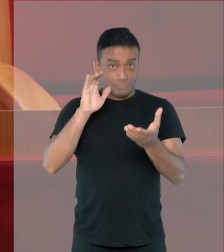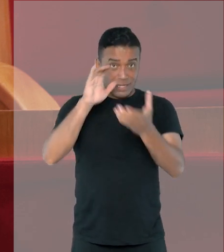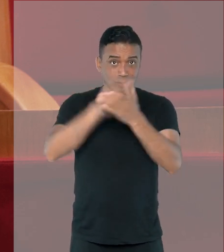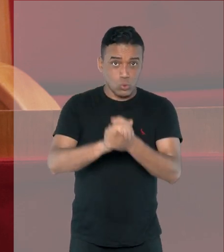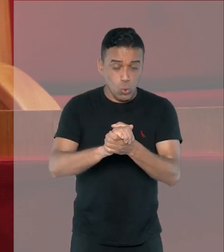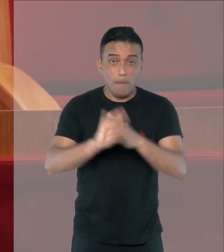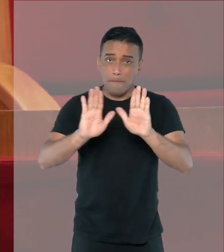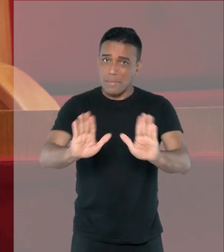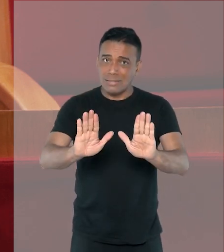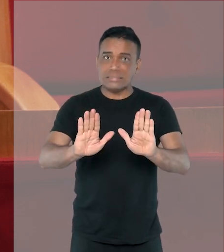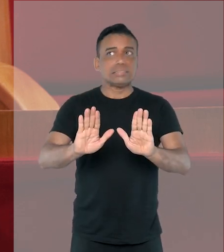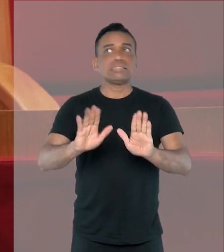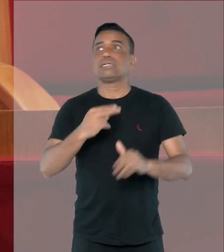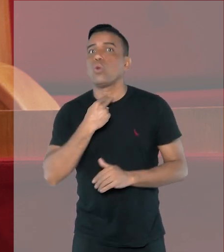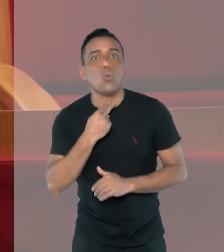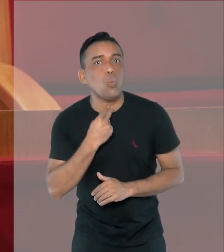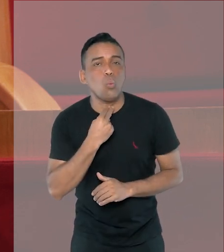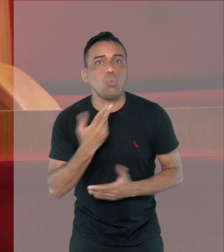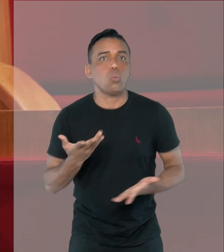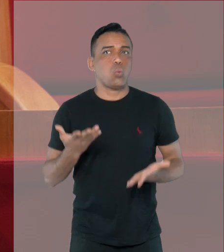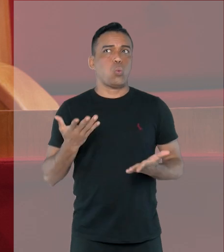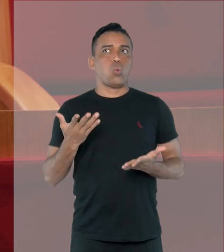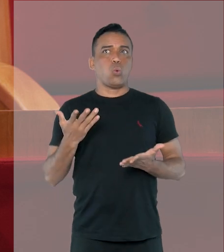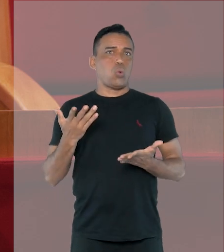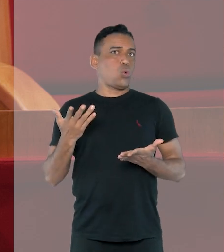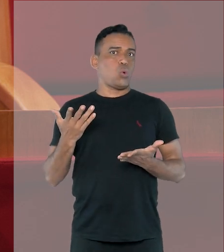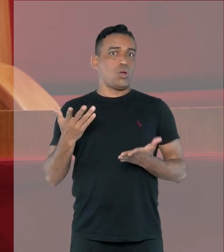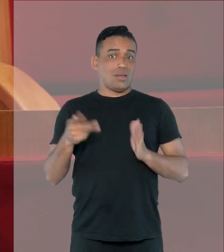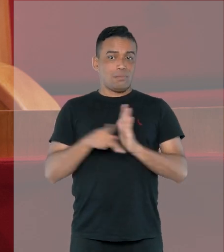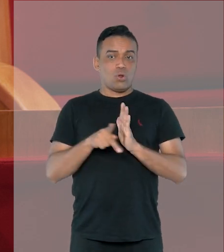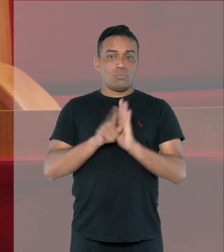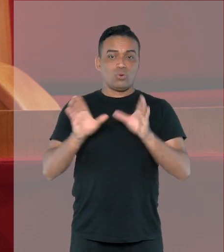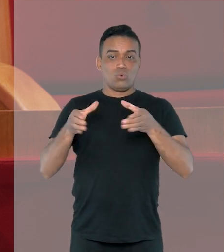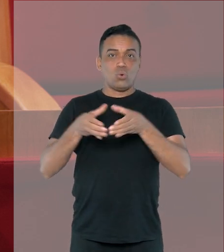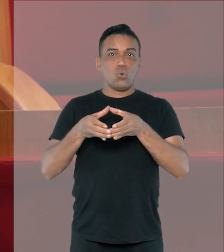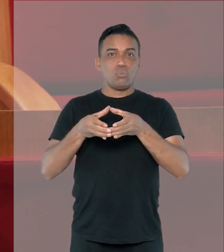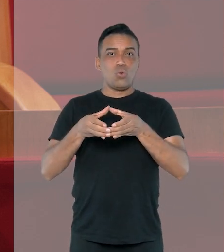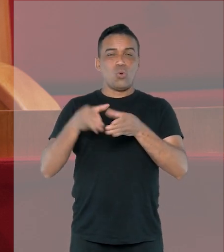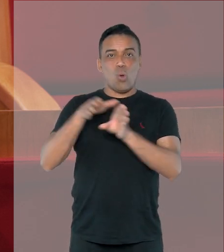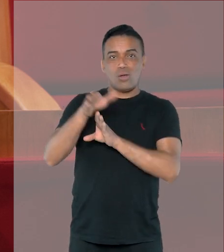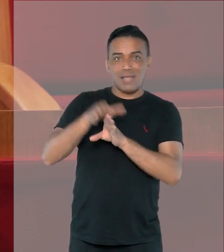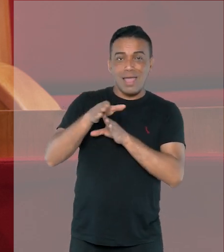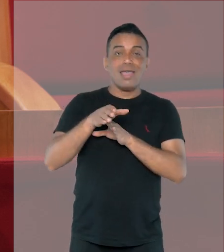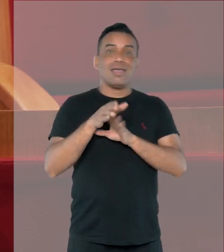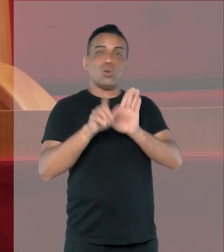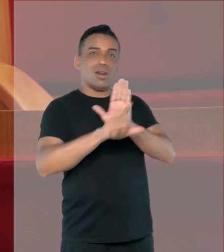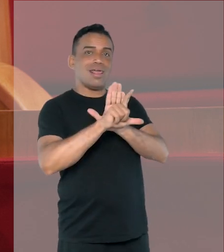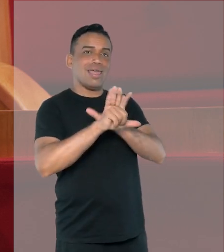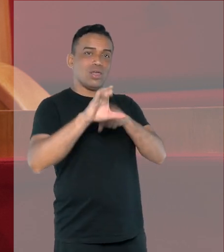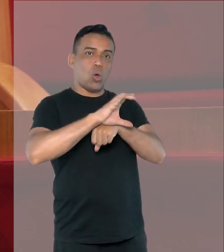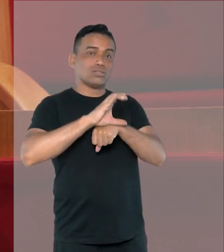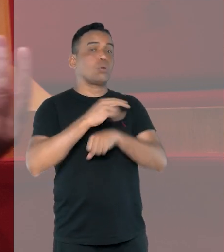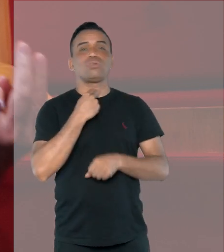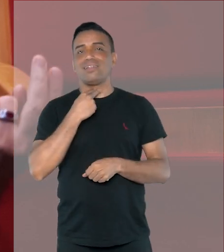dizer, pelo Conselho, pela Constituição, ele não poderia casar, porque ele, como príncipe do